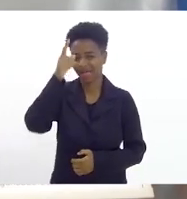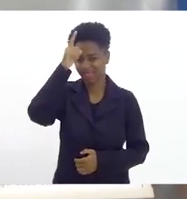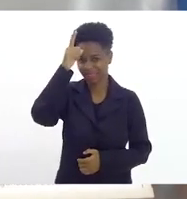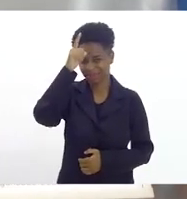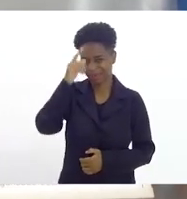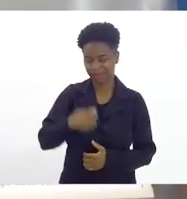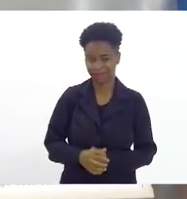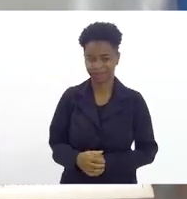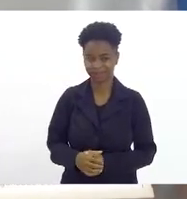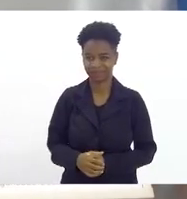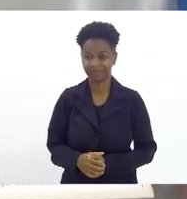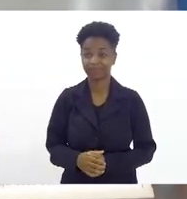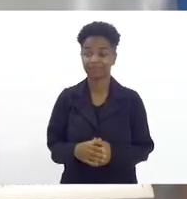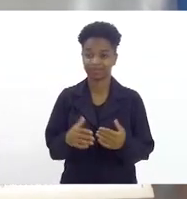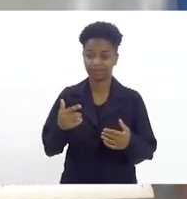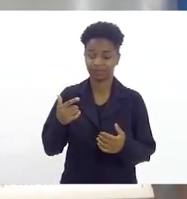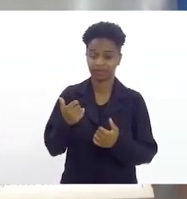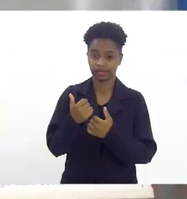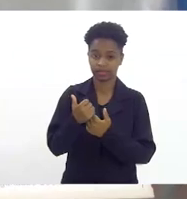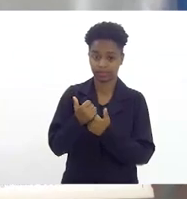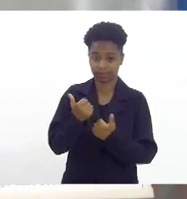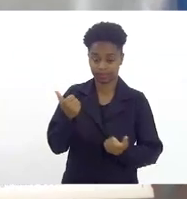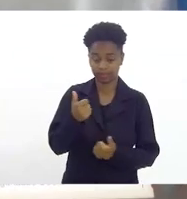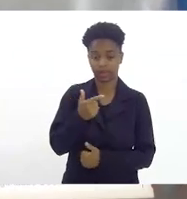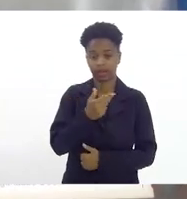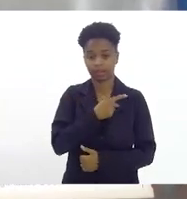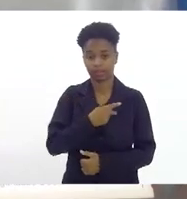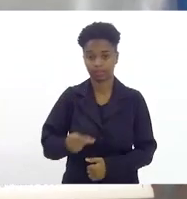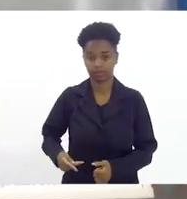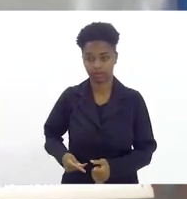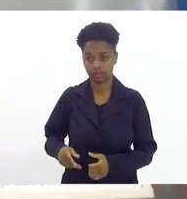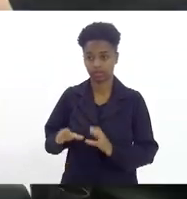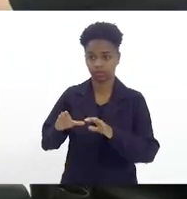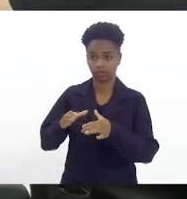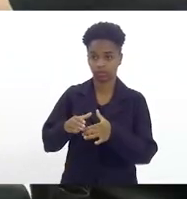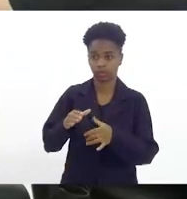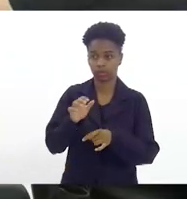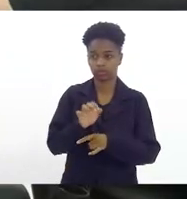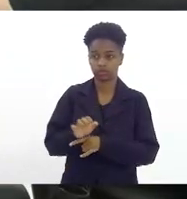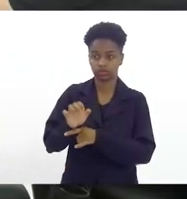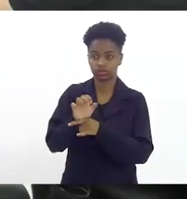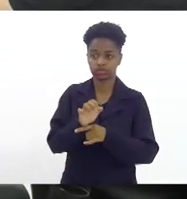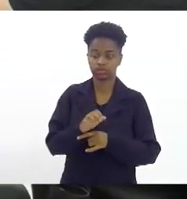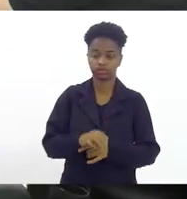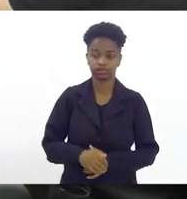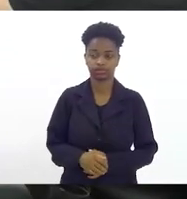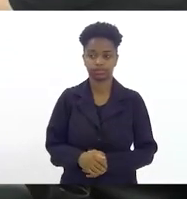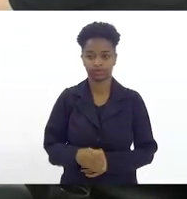eu vice-presidente da União Estadual dos Estudantes para comprar uma mesa muito obrigada assim